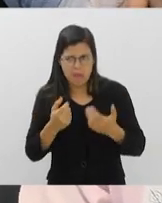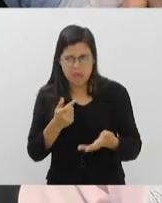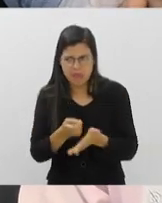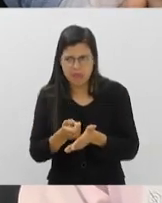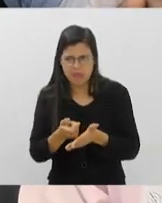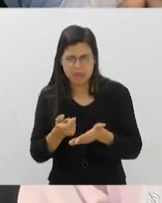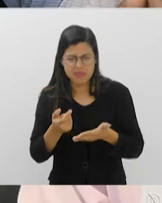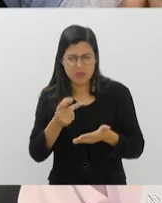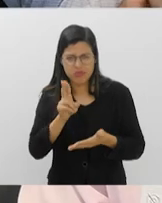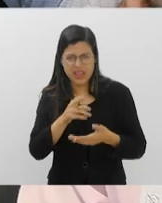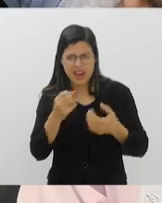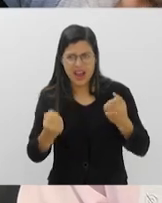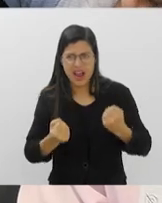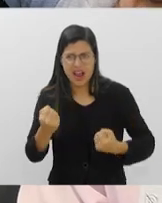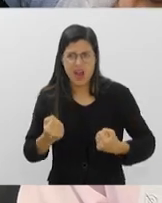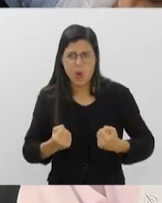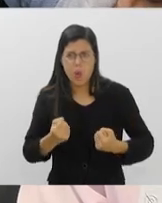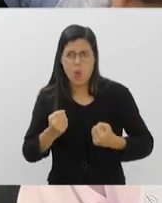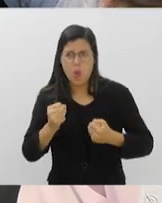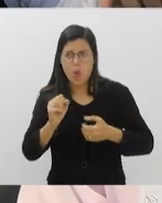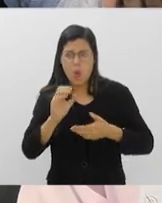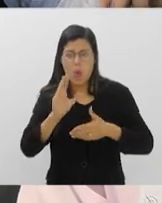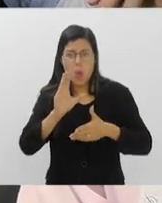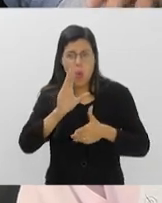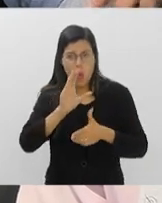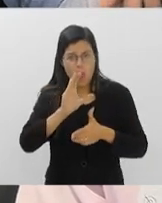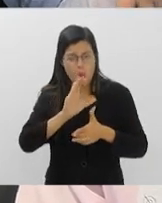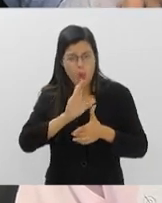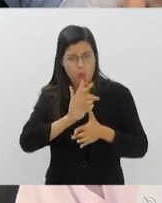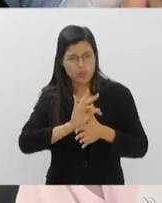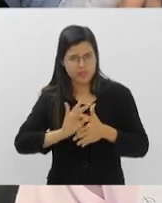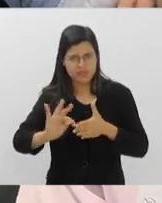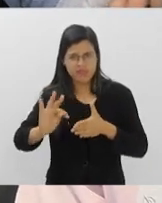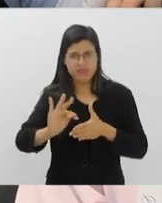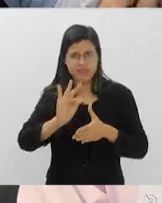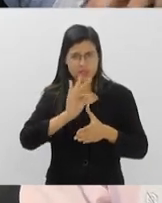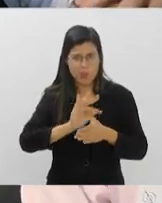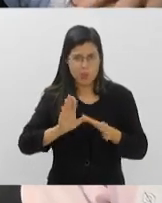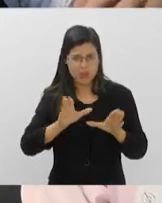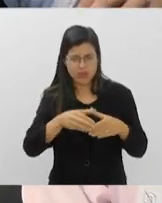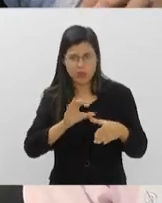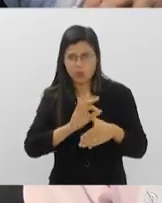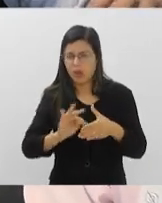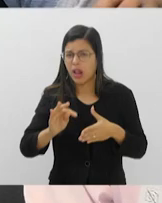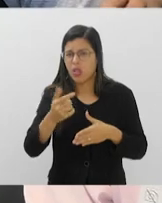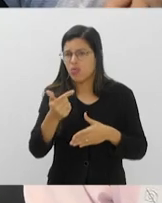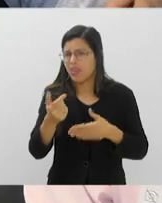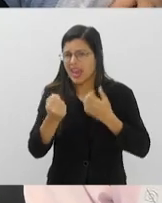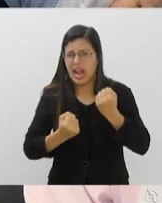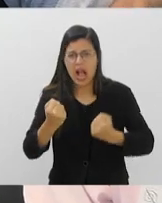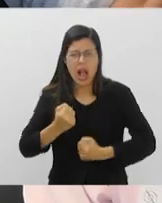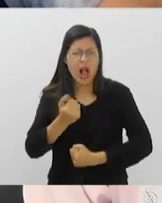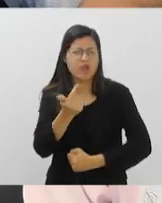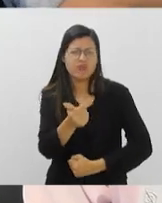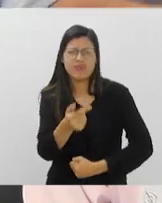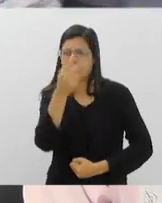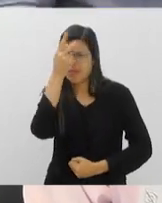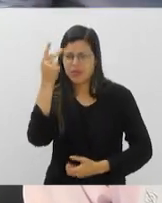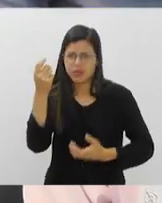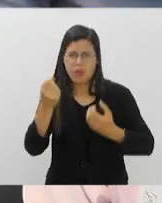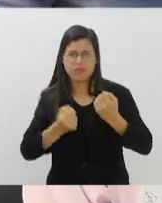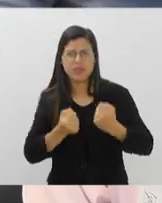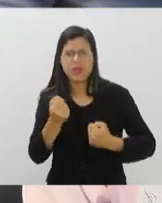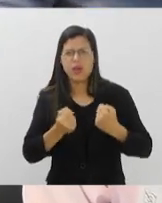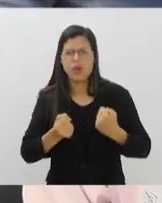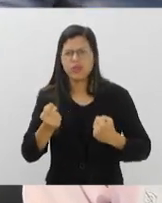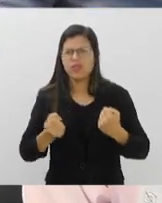motorista o Conselho Tutelar os consel os conselhos tutelares não tem carro não tem motoristas então o